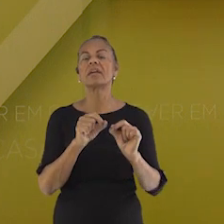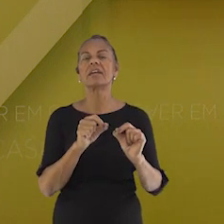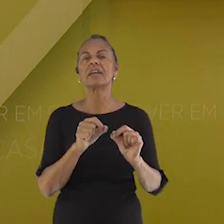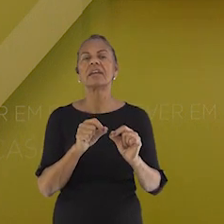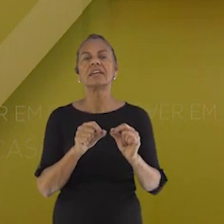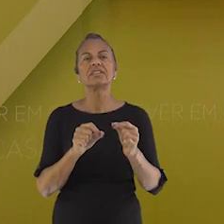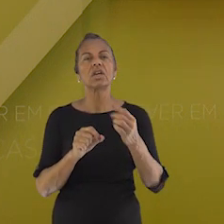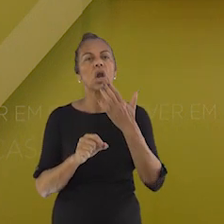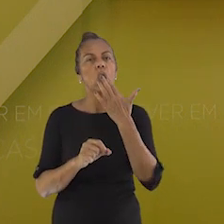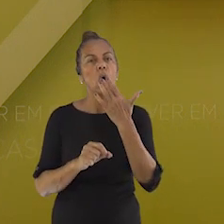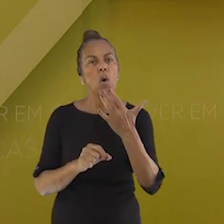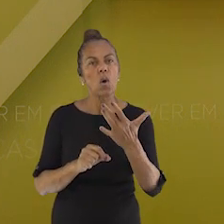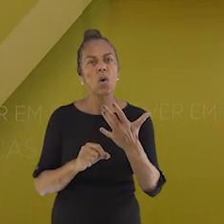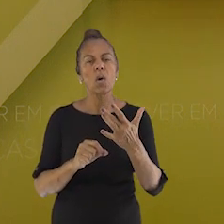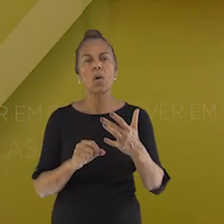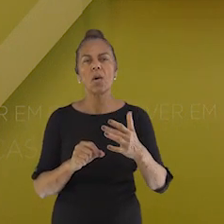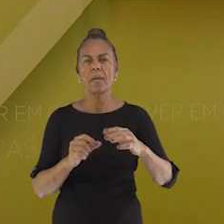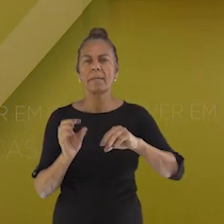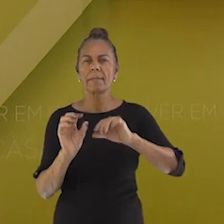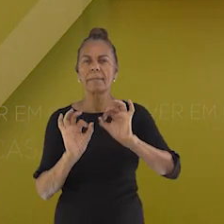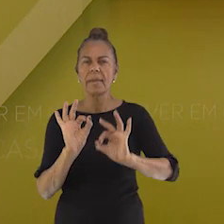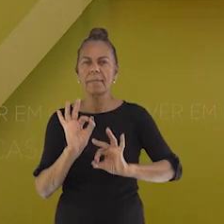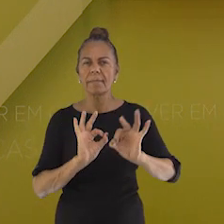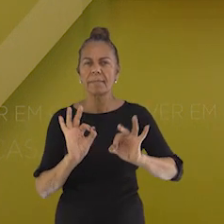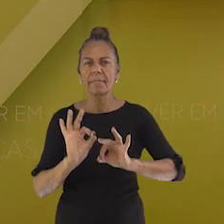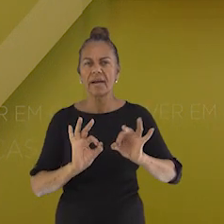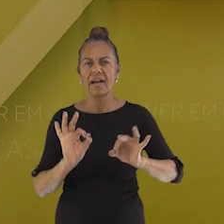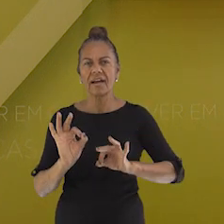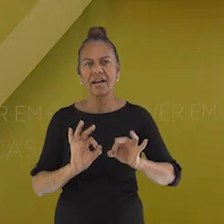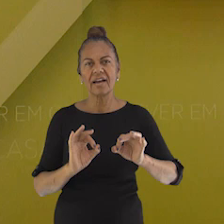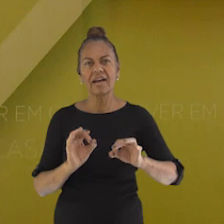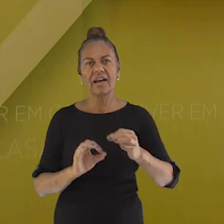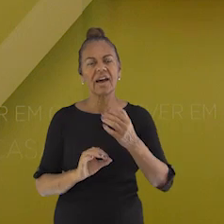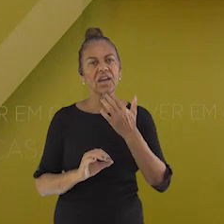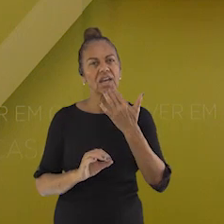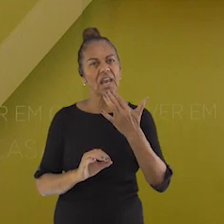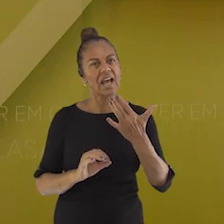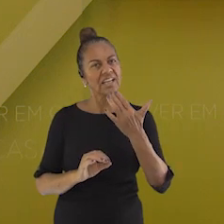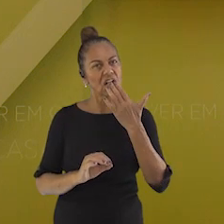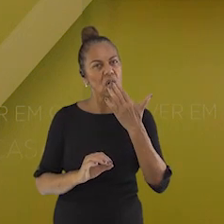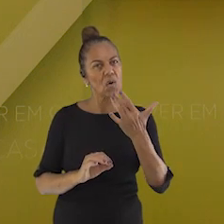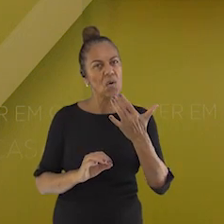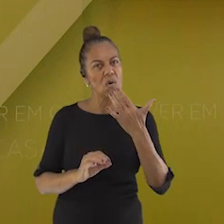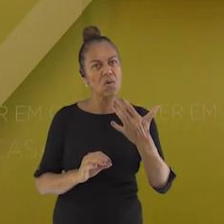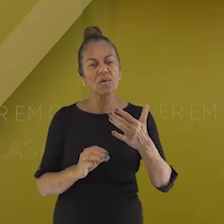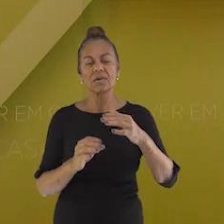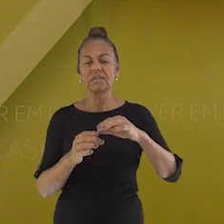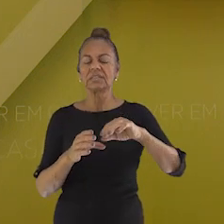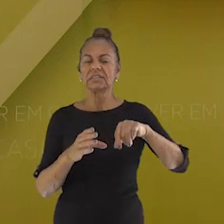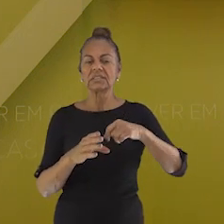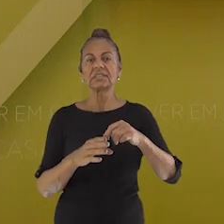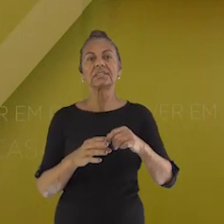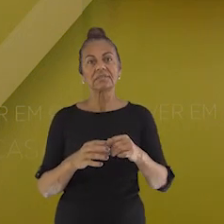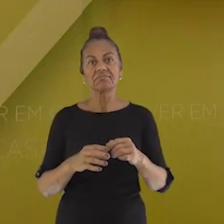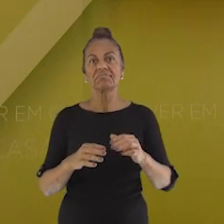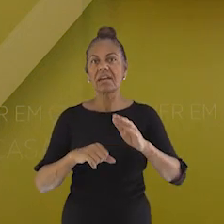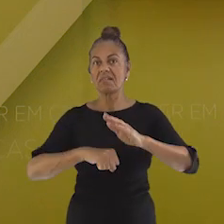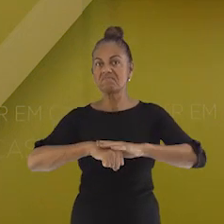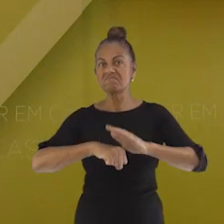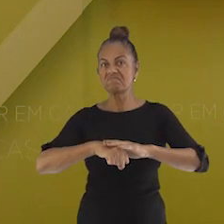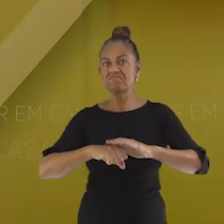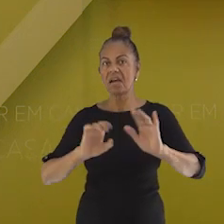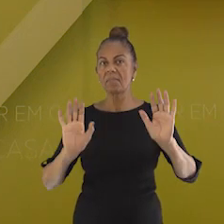as panelas. E perceberam que até o preparo dessa tinta é artesanal? Por isso, no ano